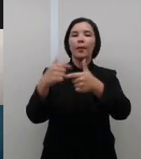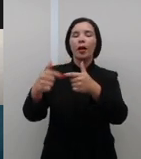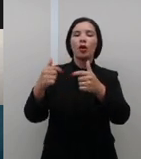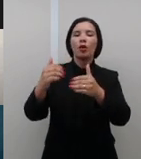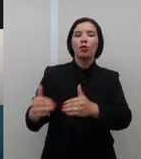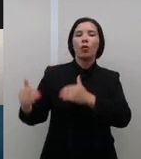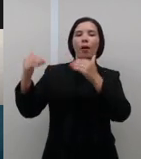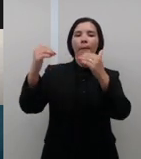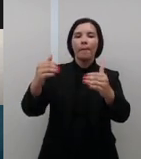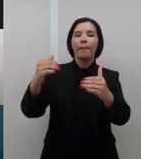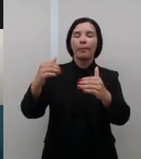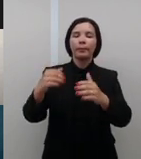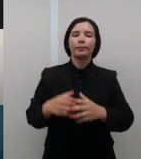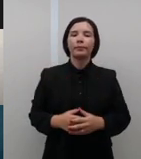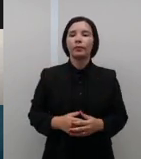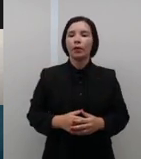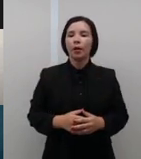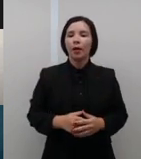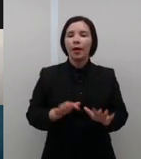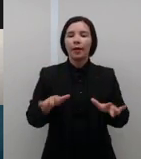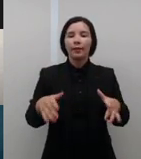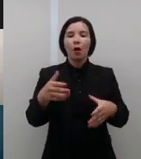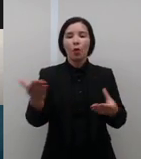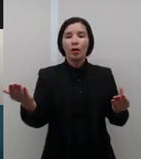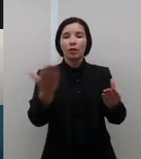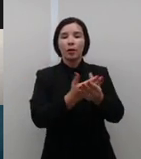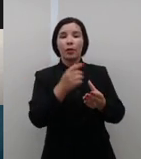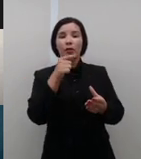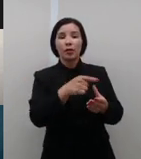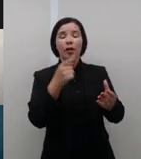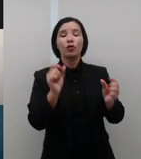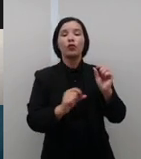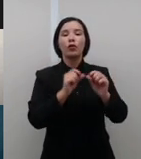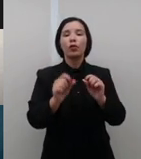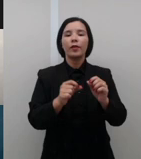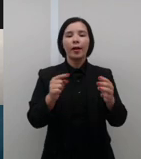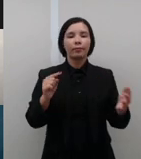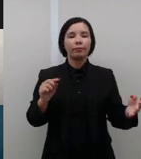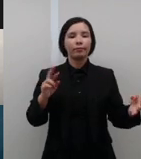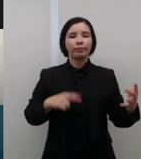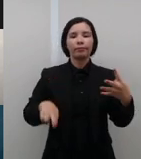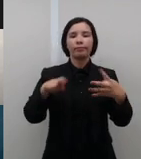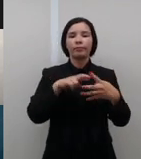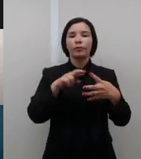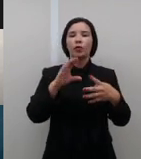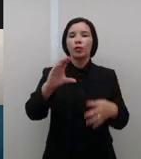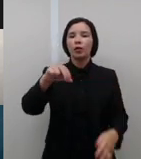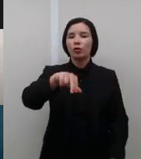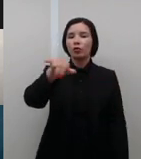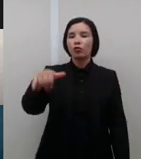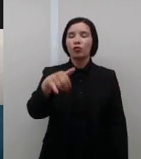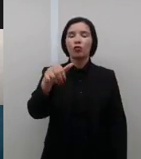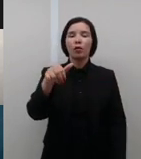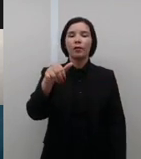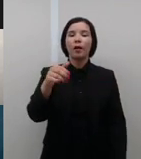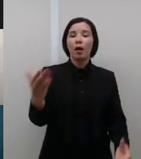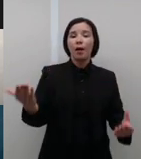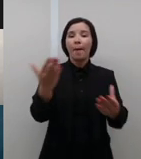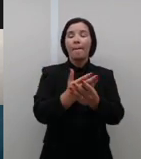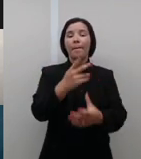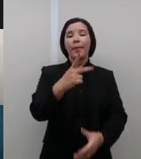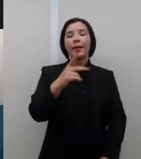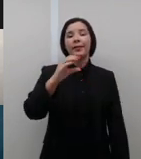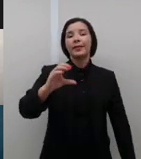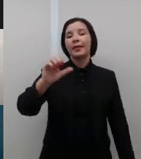número 002/2019 foi impugnado no Conselho Nacional de Justiça nos autos do PCA